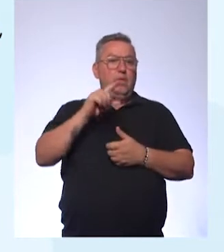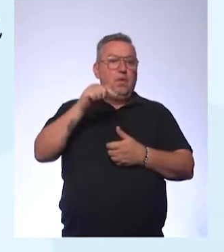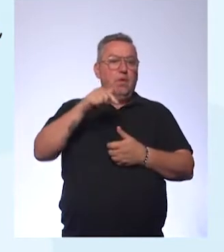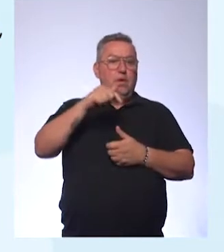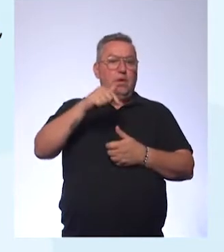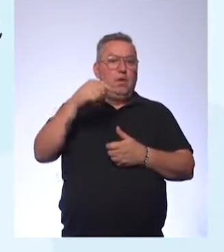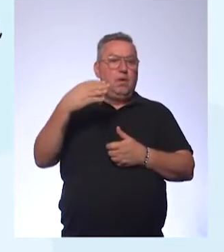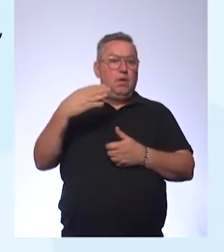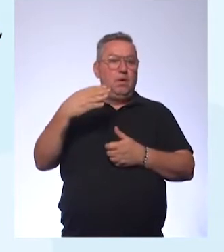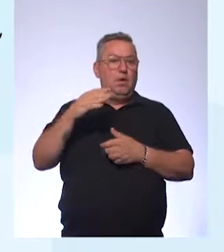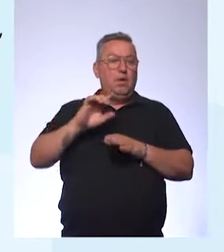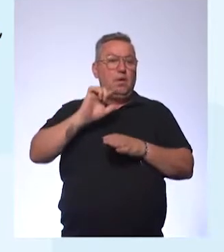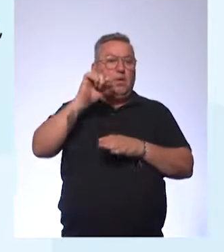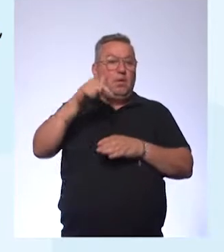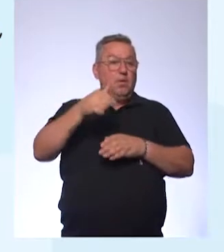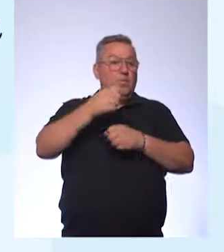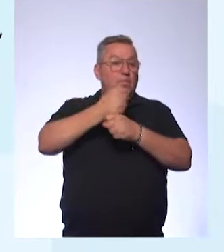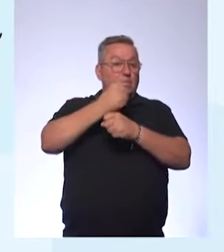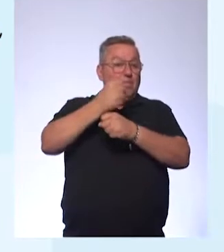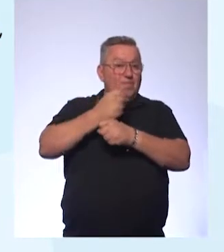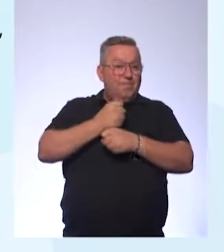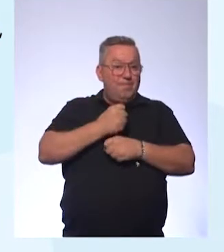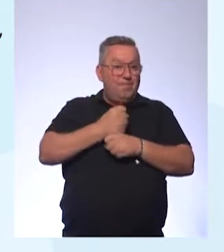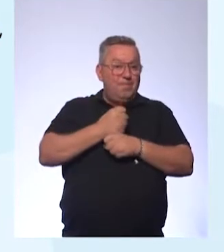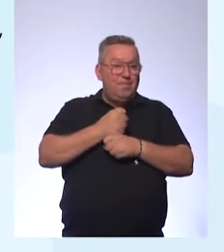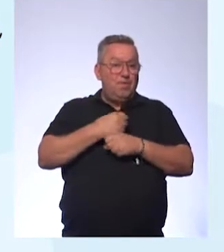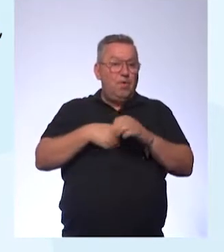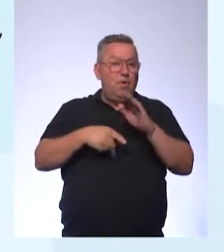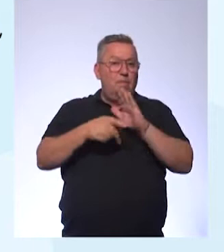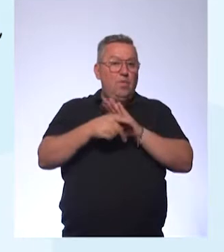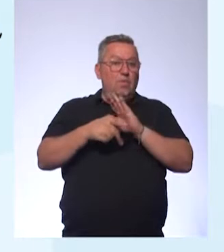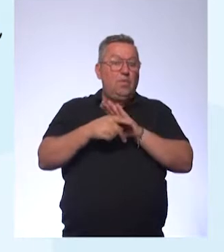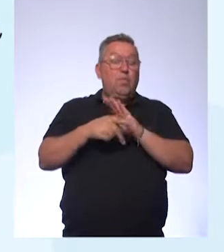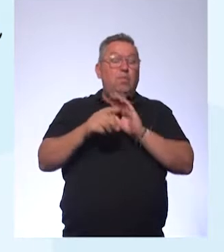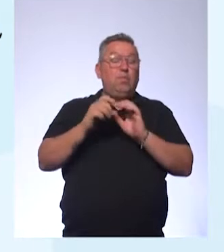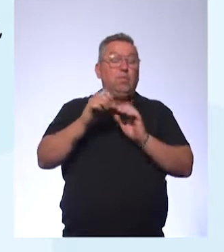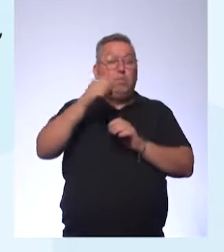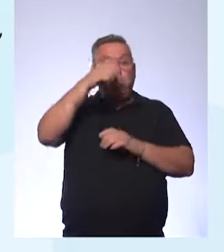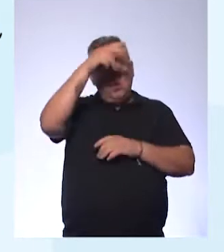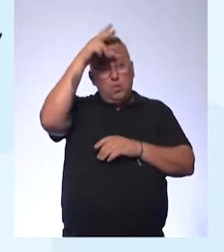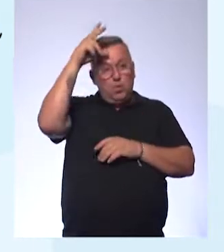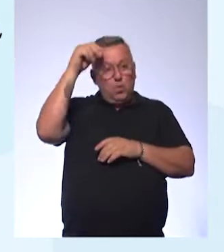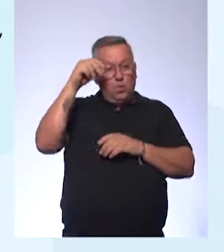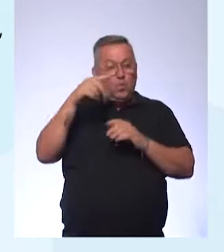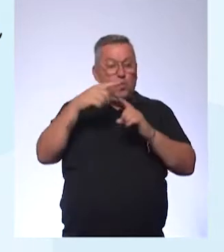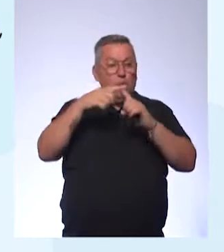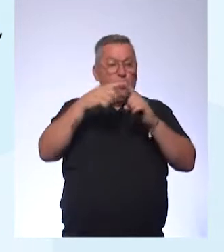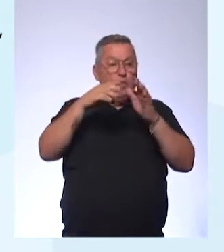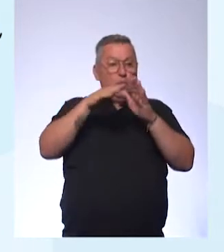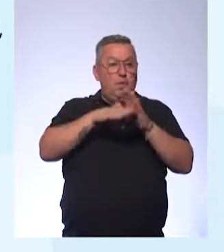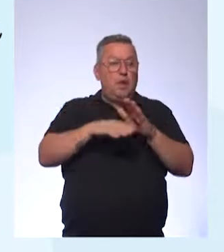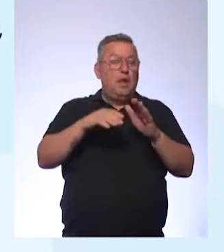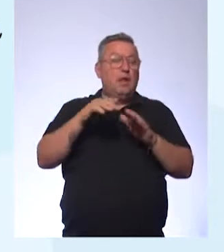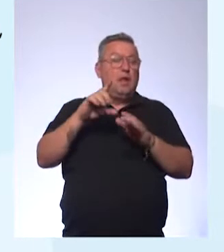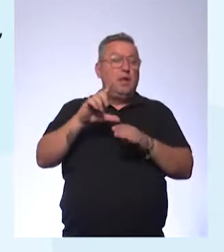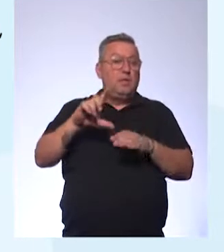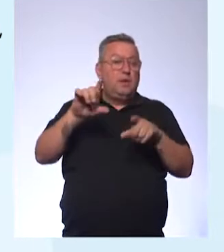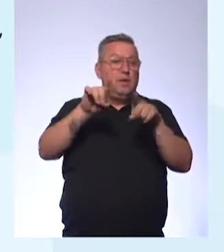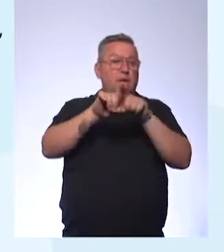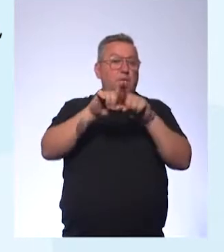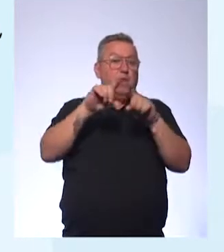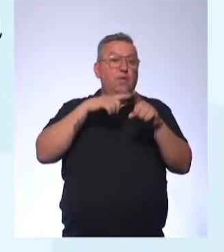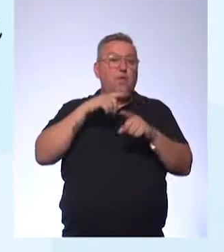1774. Esse cemitério foi o primeiro cemitério público, né, ali no bairro da Liberdade. Também